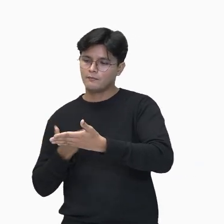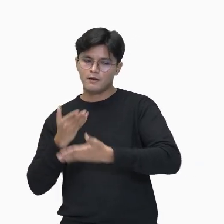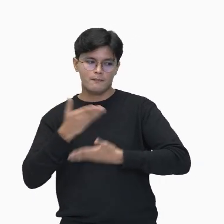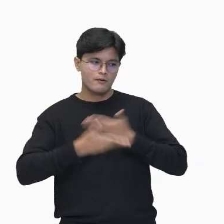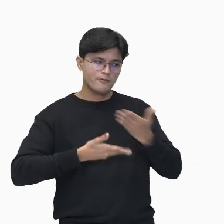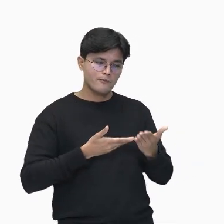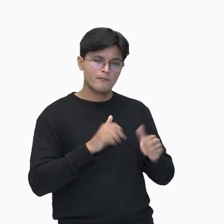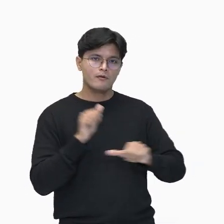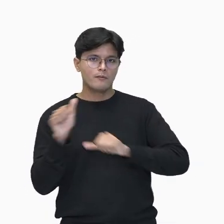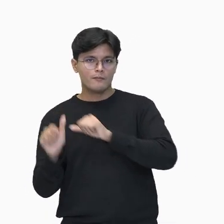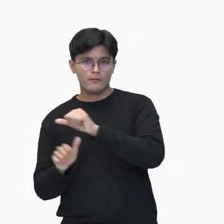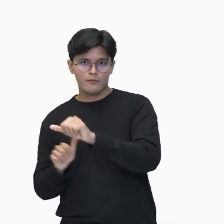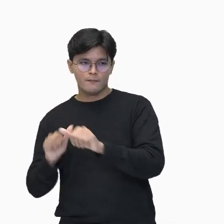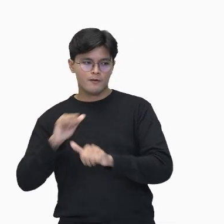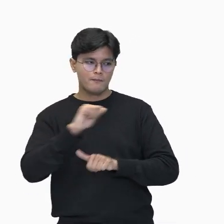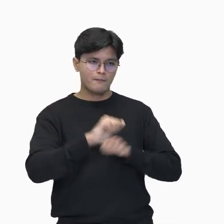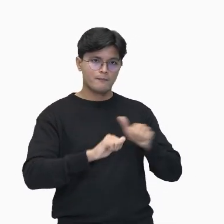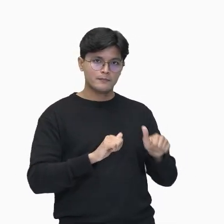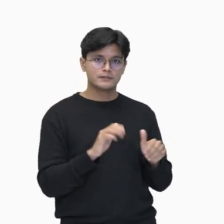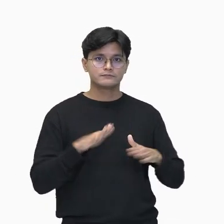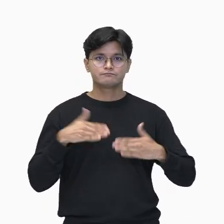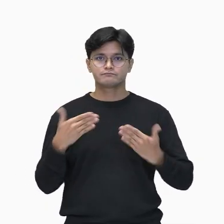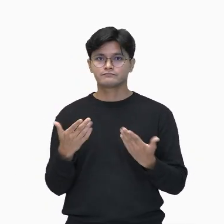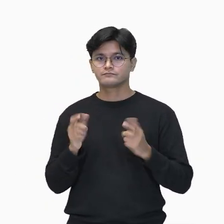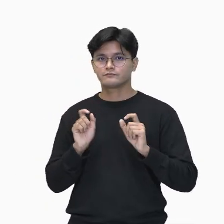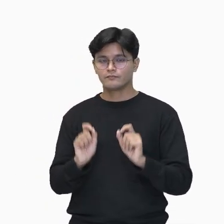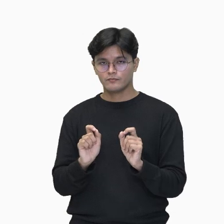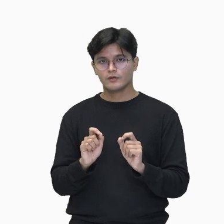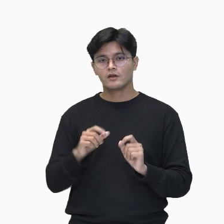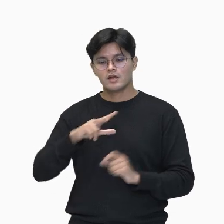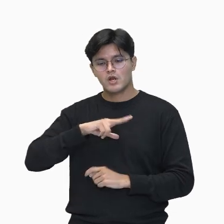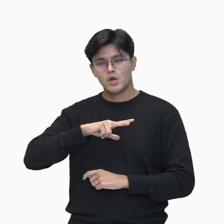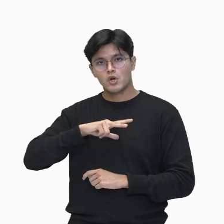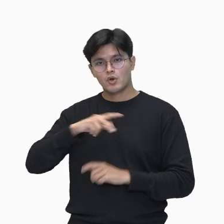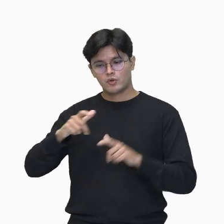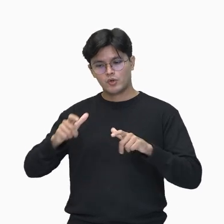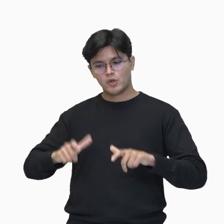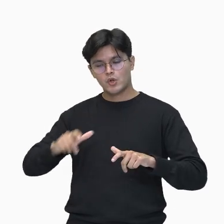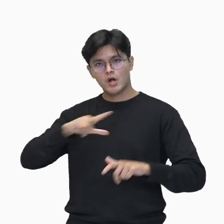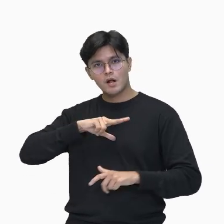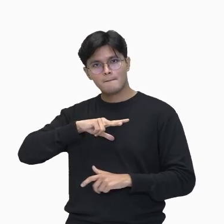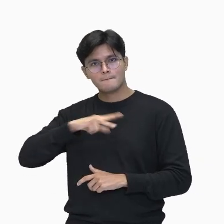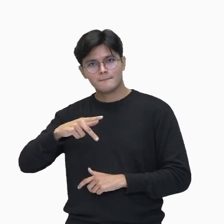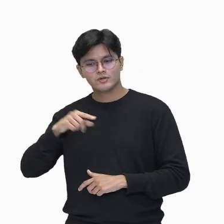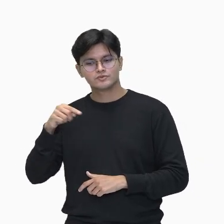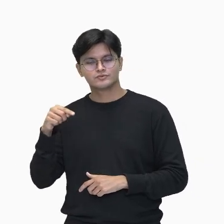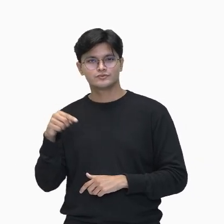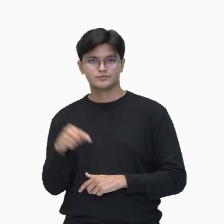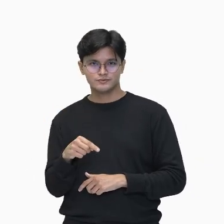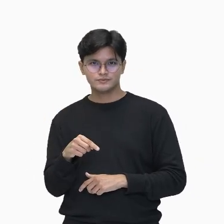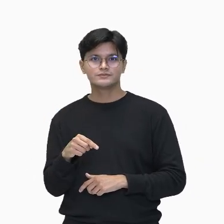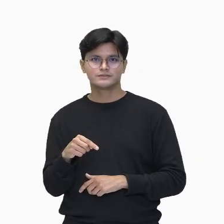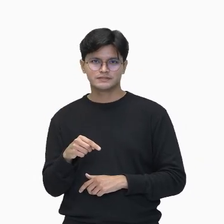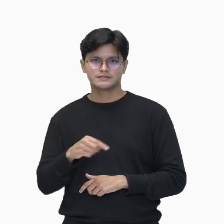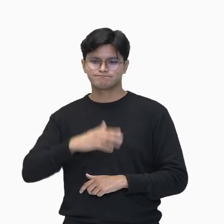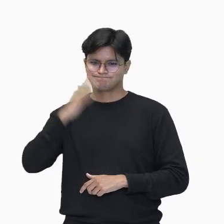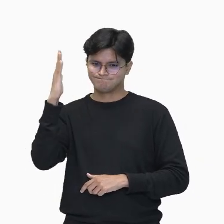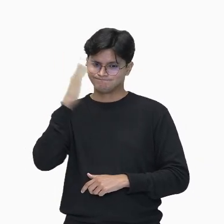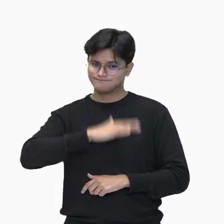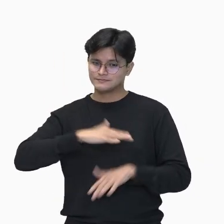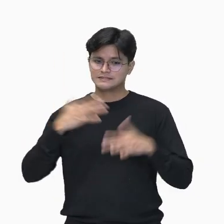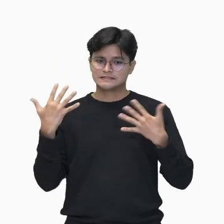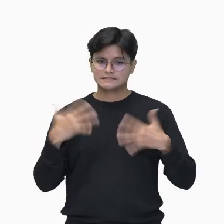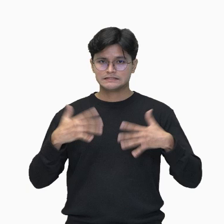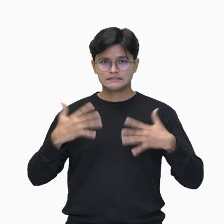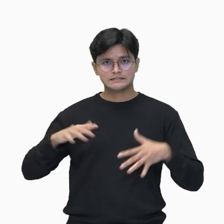como esta a qual foi dita em Portugal e em Castela por muito grande mal dizendo